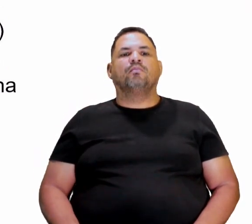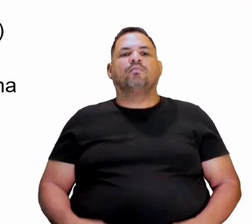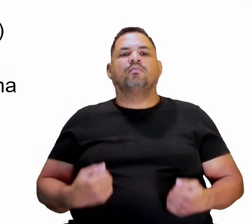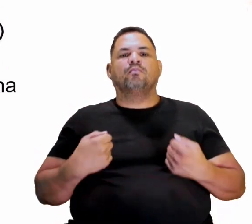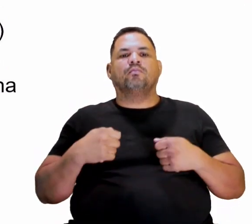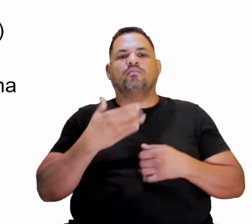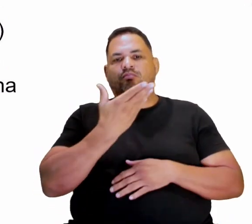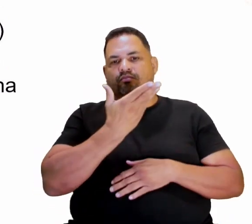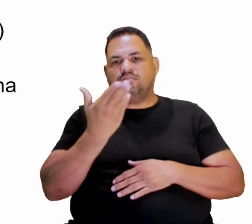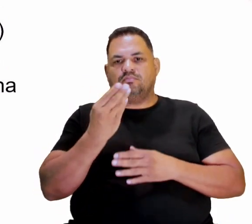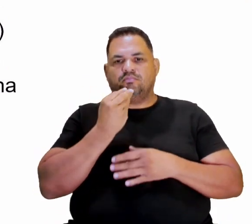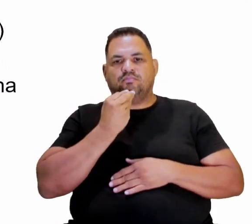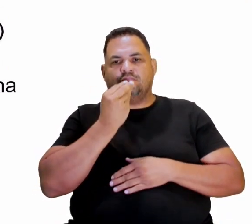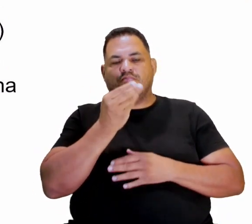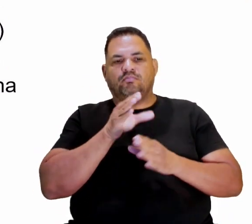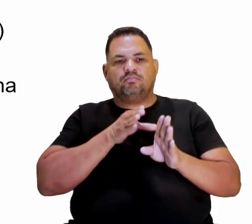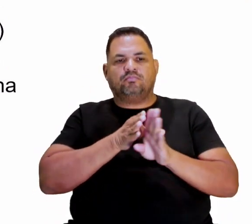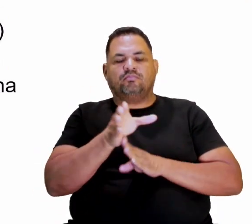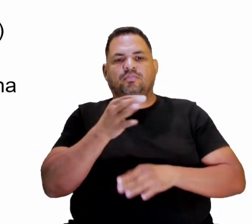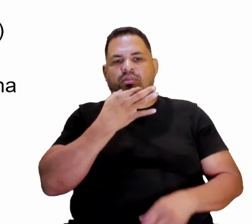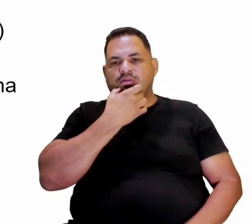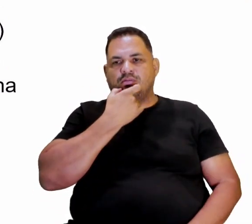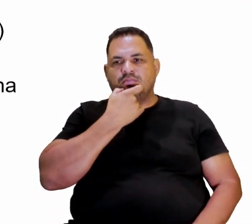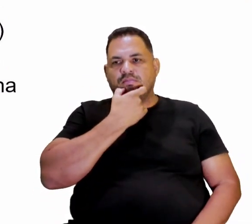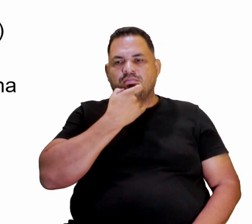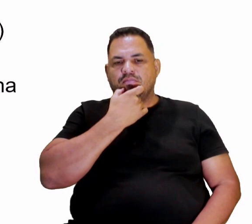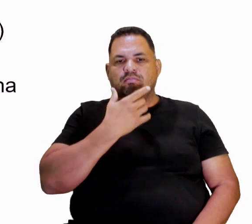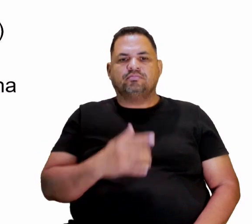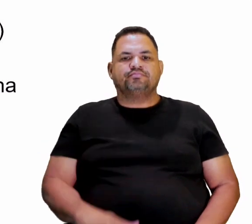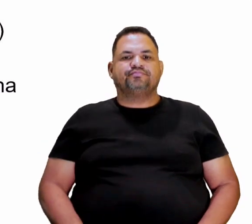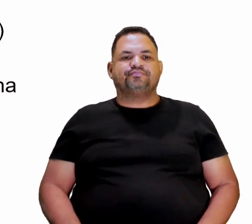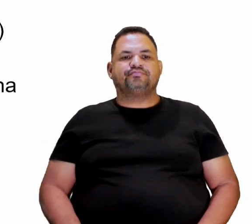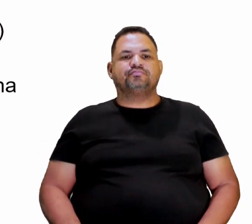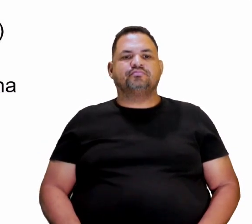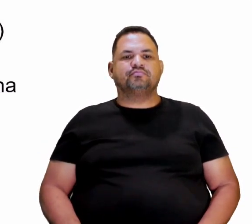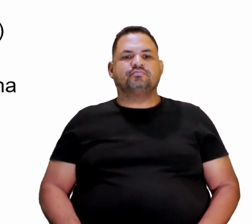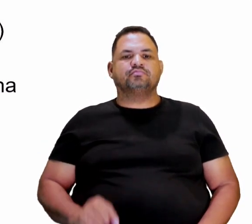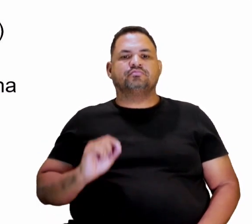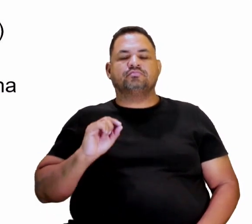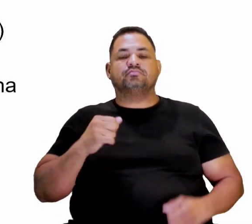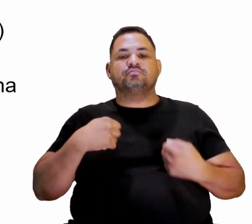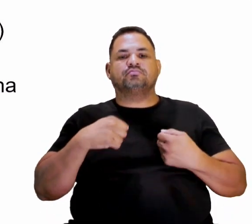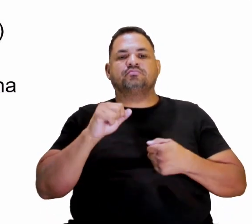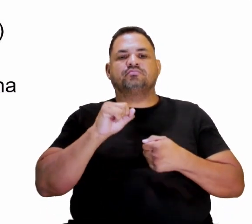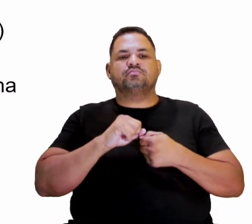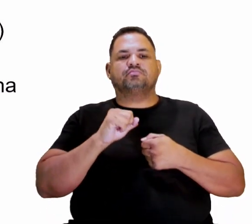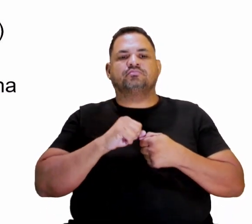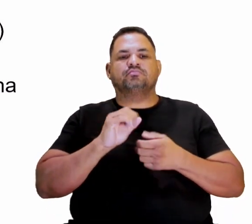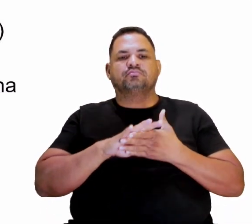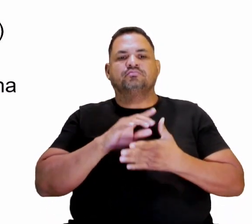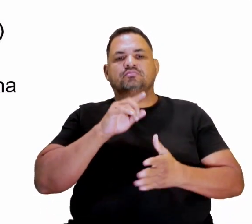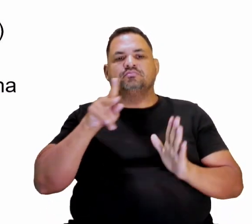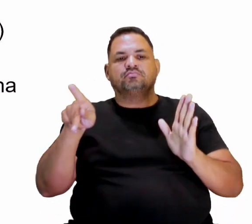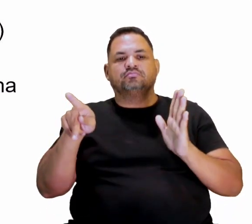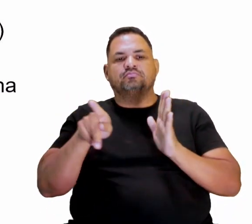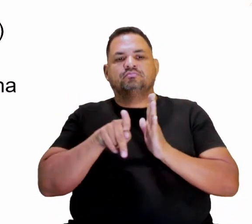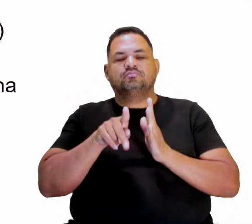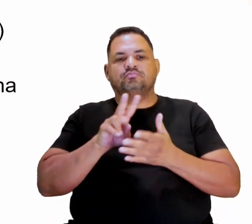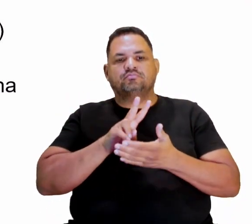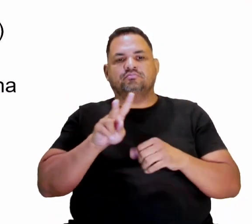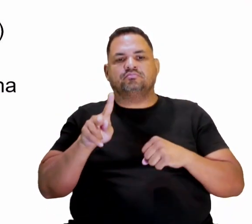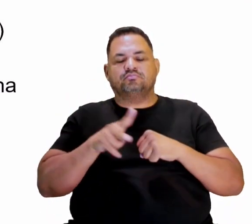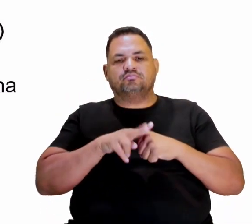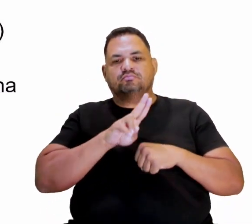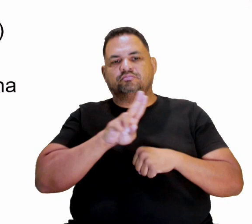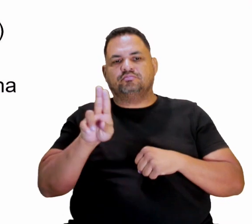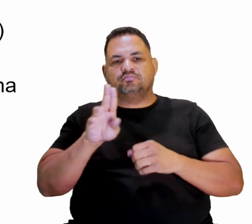Podemos usar o should para pedir conselhos em inglês, como a gente já viu, né? What should I do? O que eu devo fazer? Usando o pronome interrogativo antes do